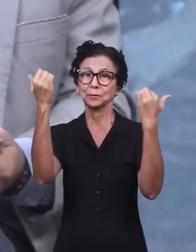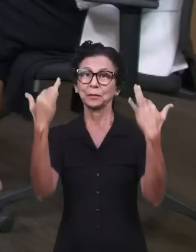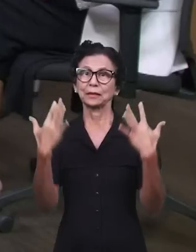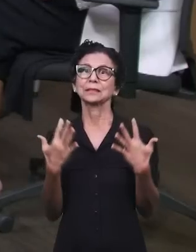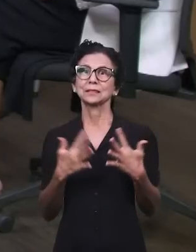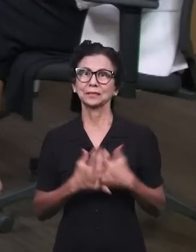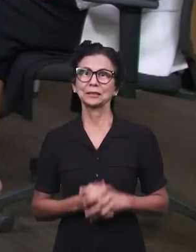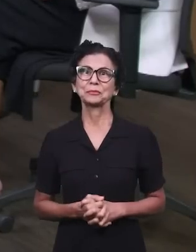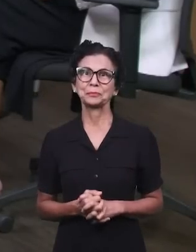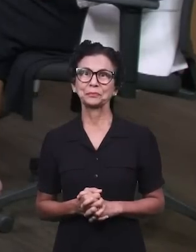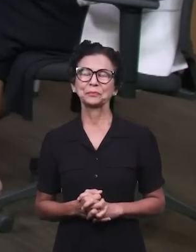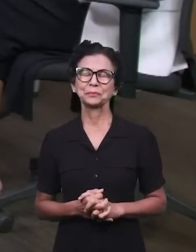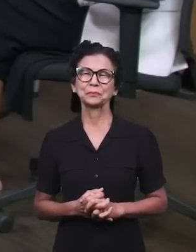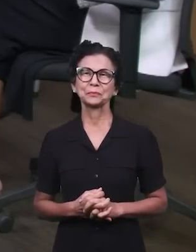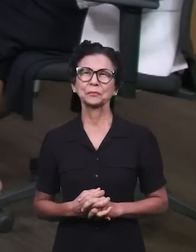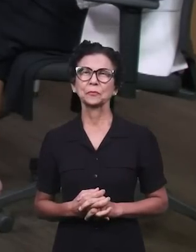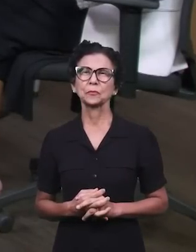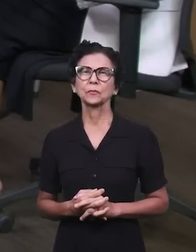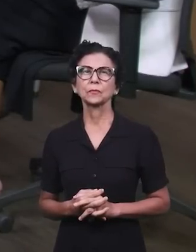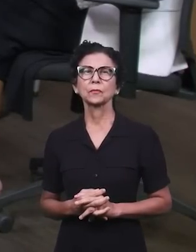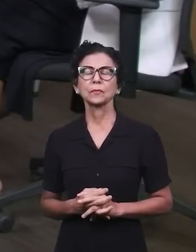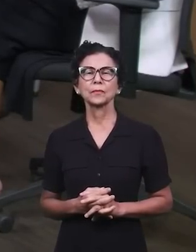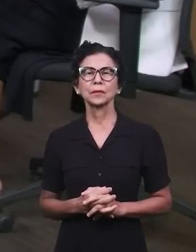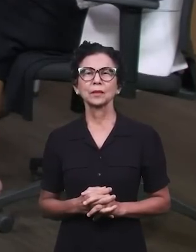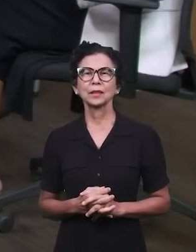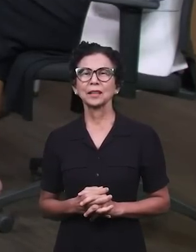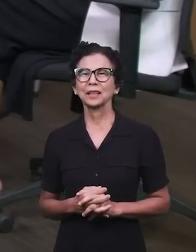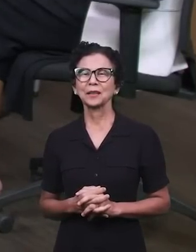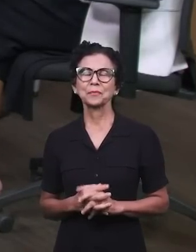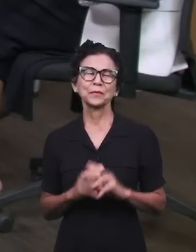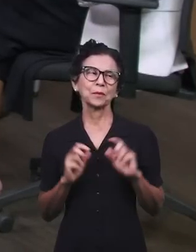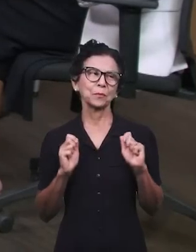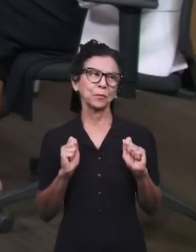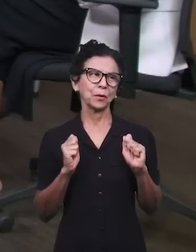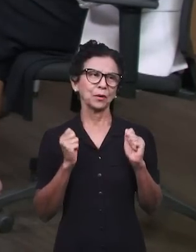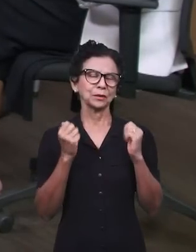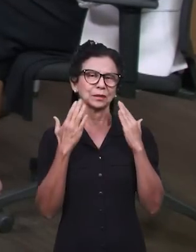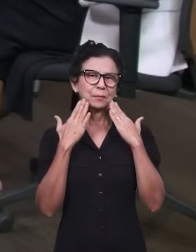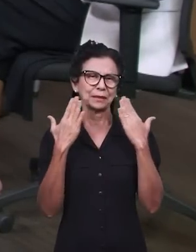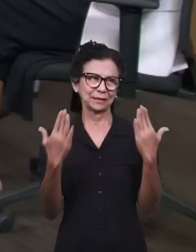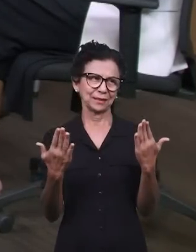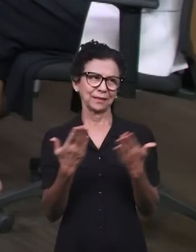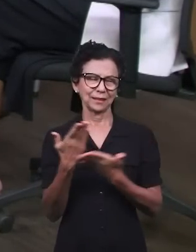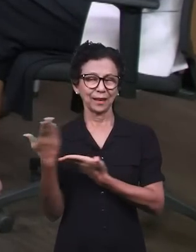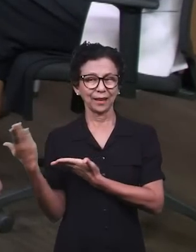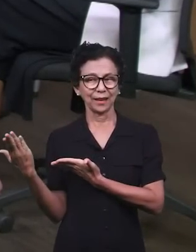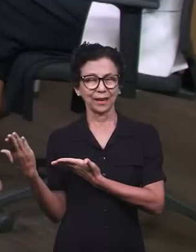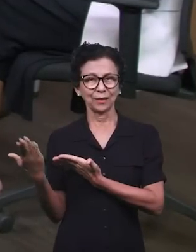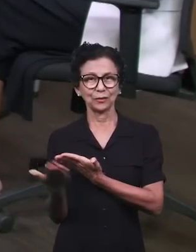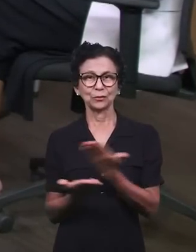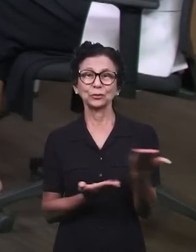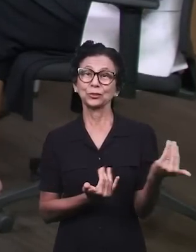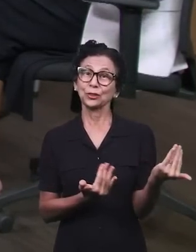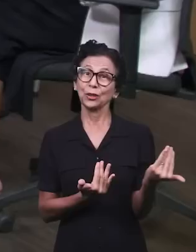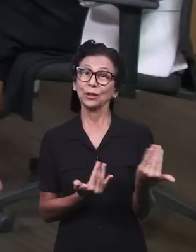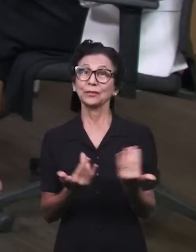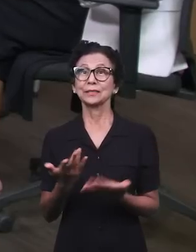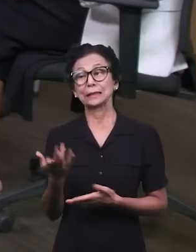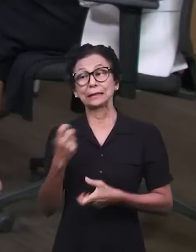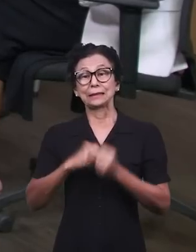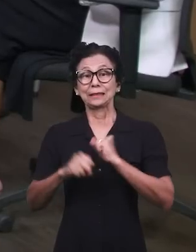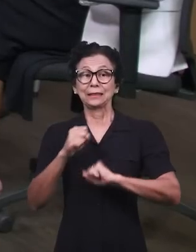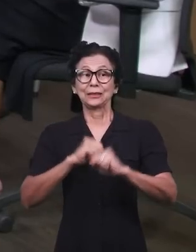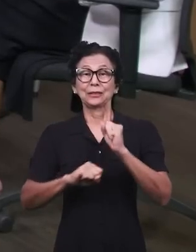Amém. Vamos lá, Andréia. Posso apresentar os jovens? Por favor, fica à vontade. Estão aqui no nosso lado, já devem estar ansiosos para fazer as perguntas,